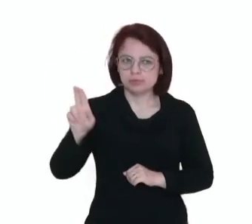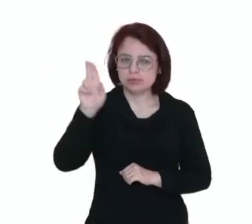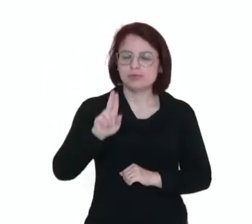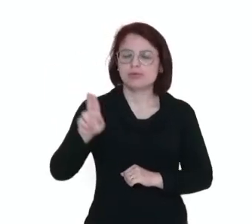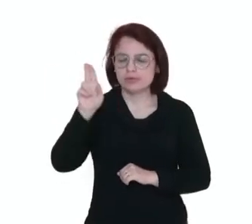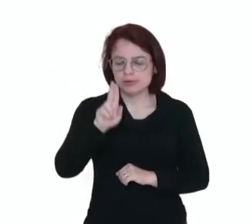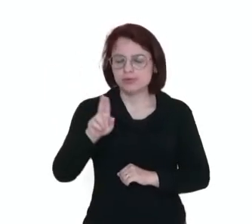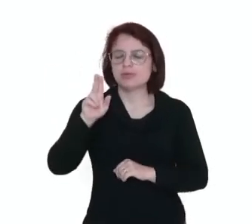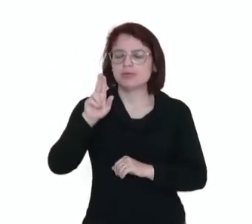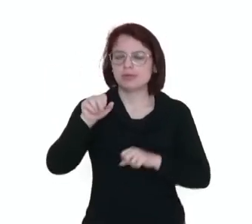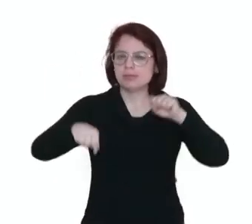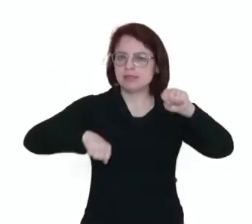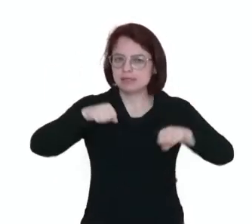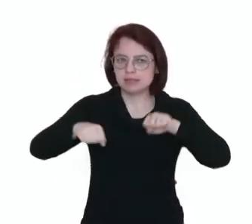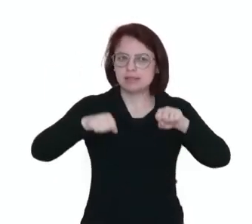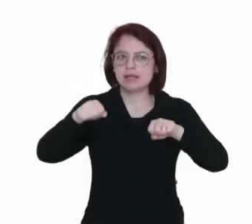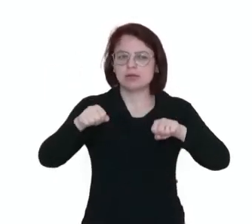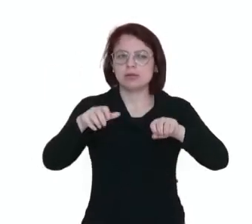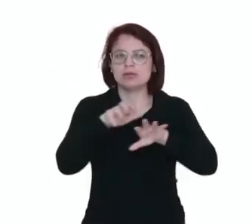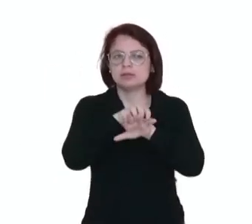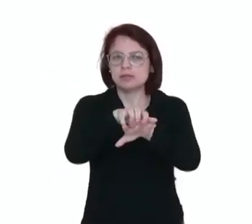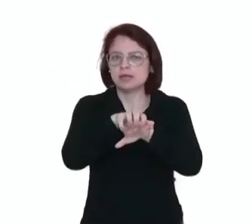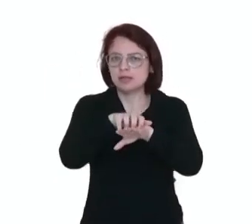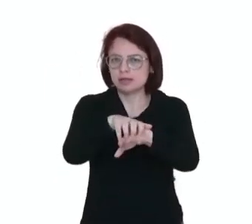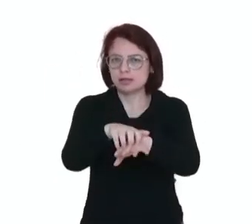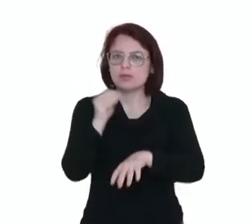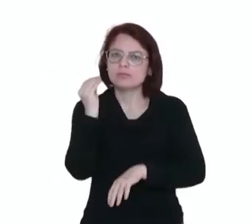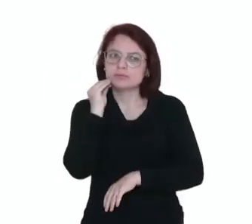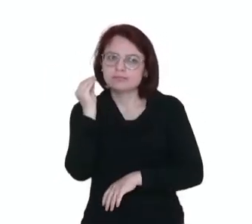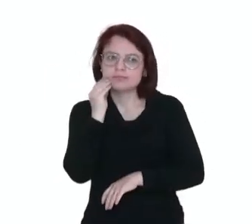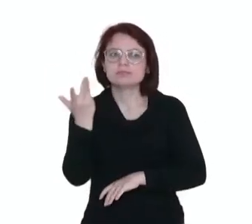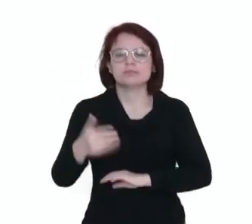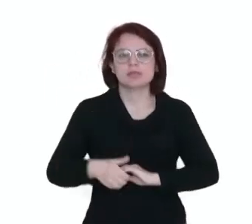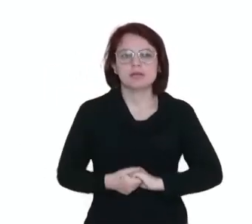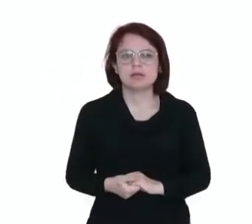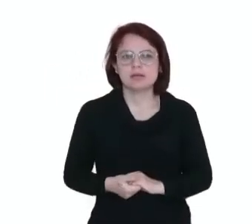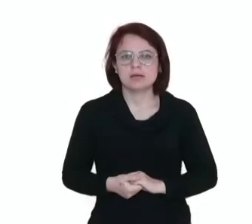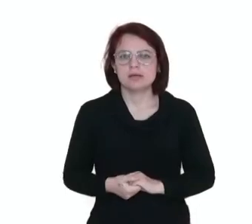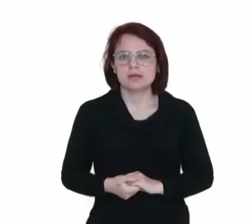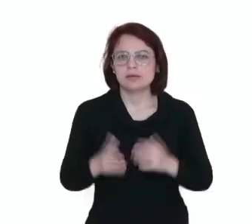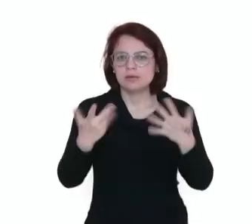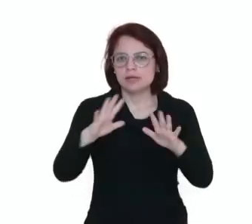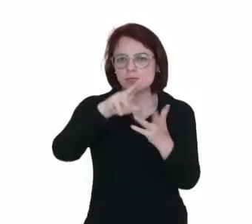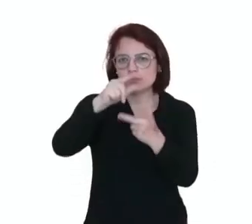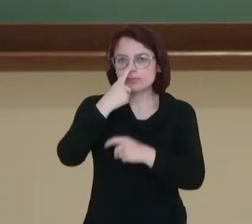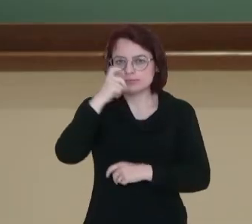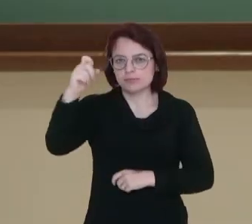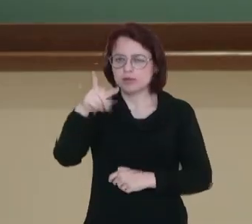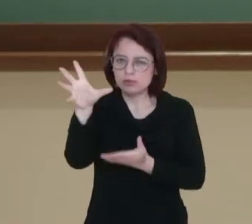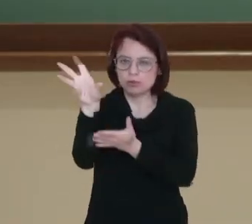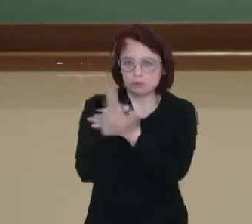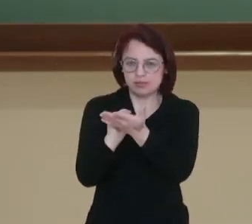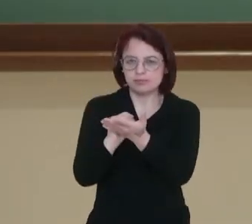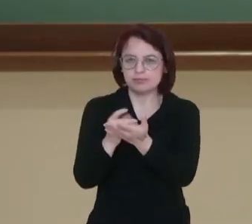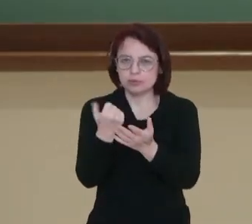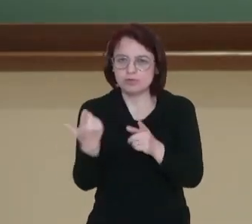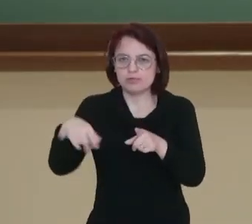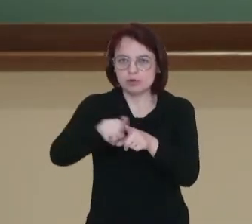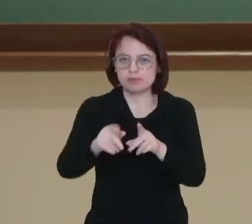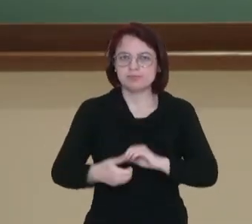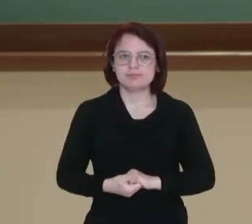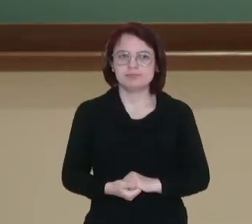meio de transporte alternativo, visando um mundo menos poluído. Anote e já